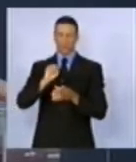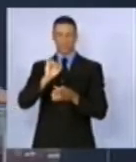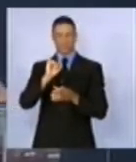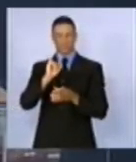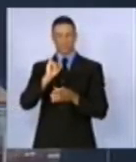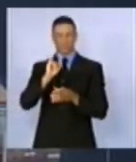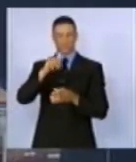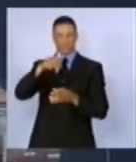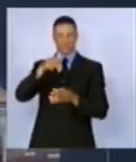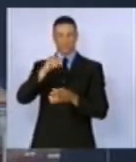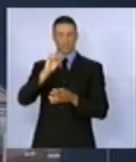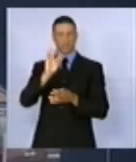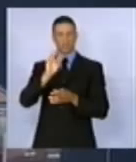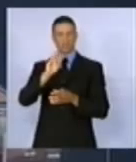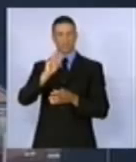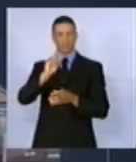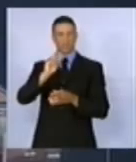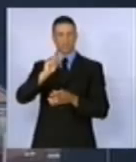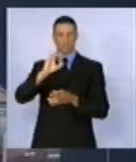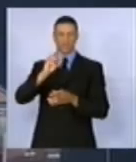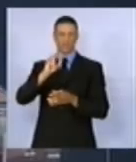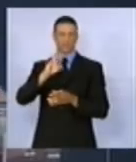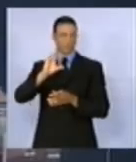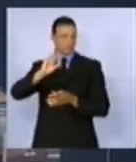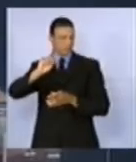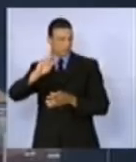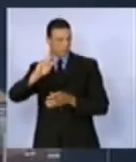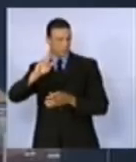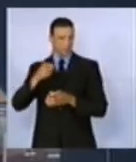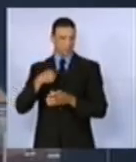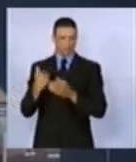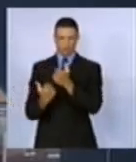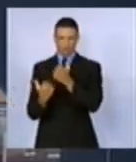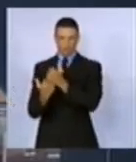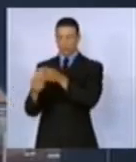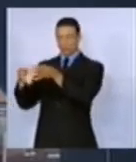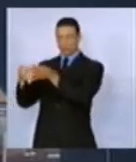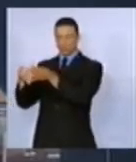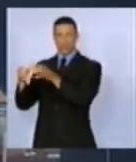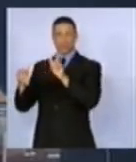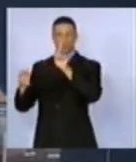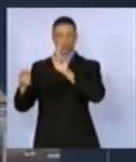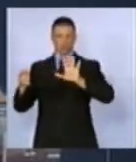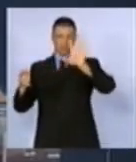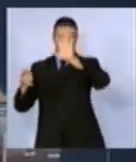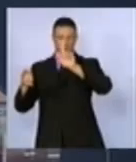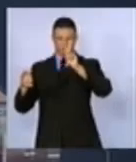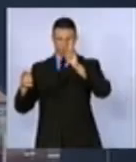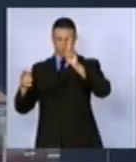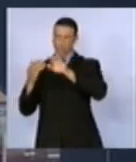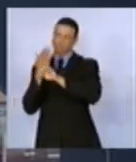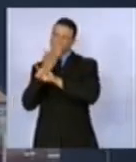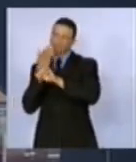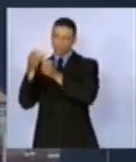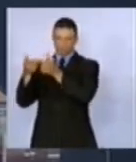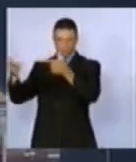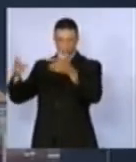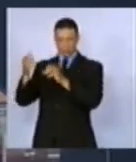os produtores de Açúcar de etanol e de bioenergia no Estado de Goiás eh em